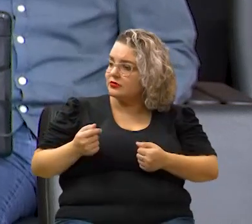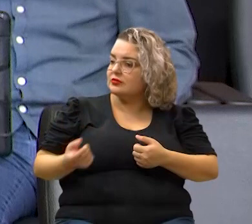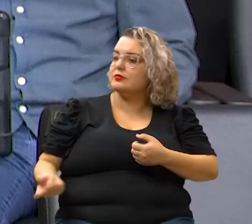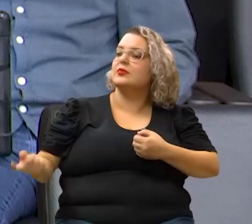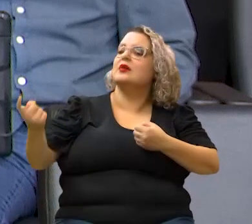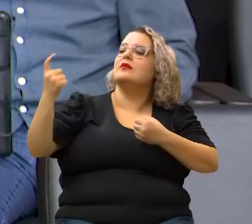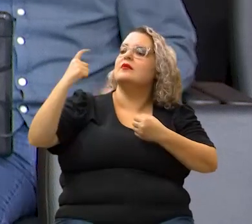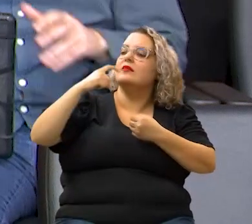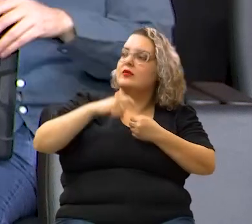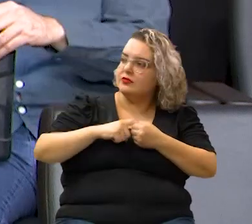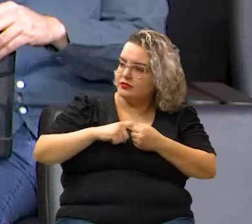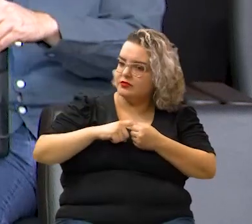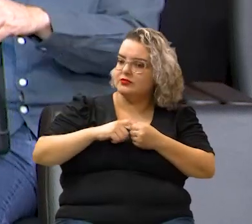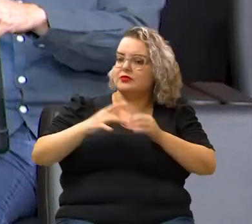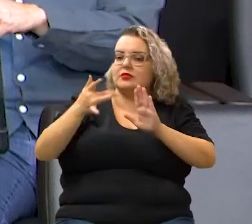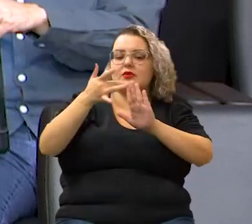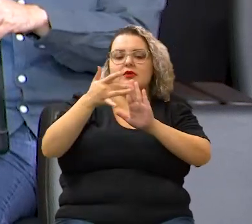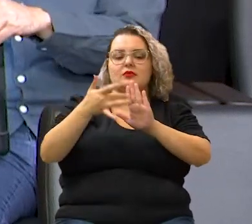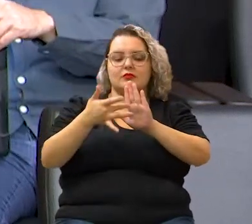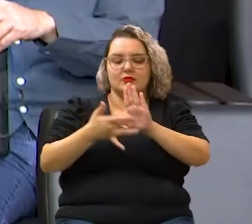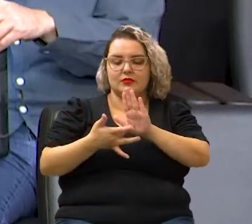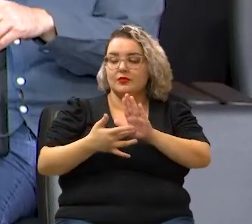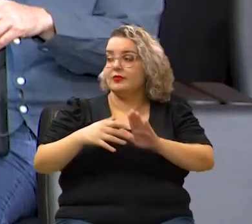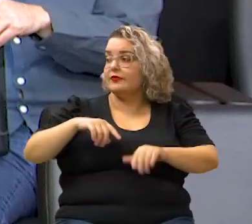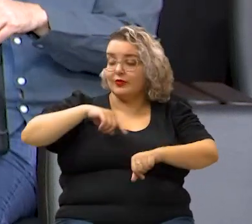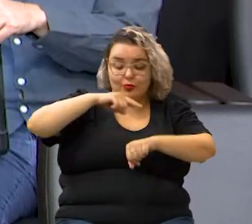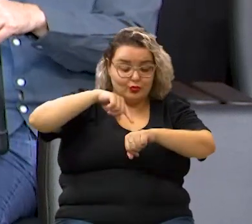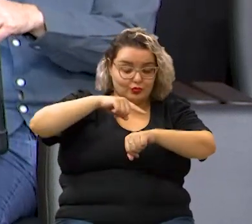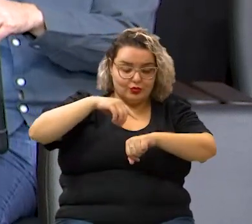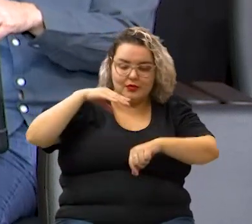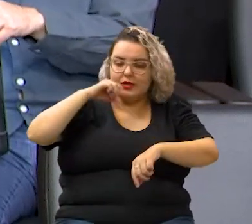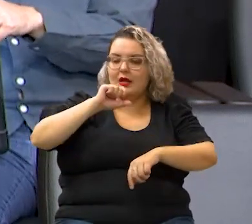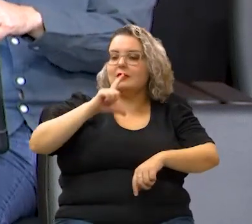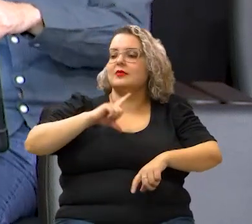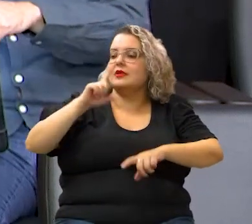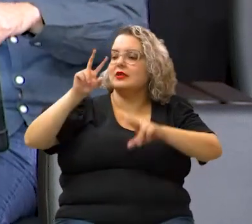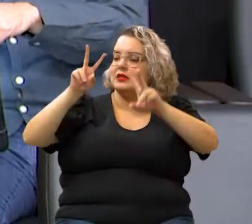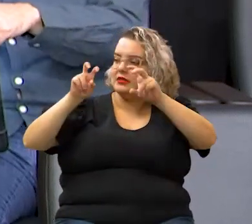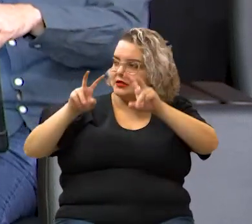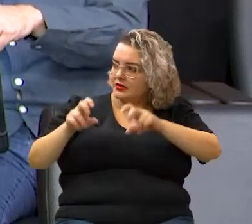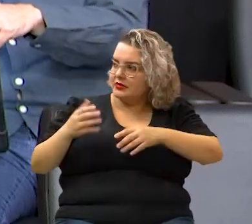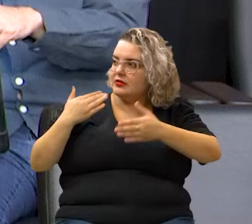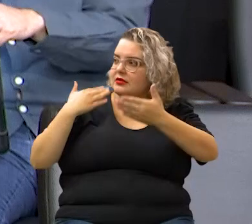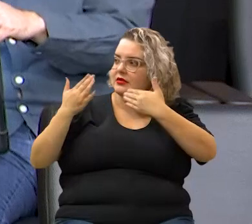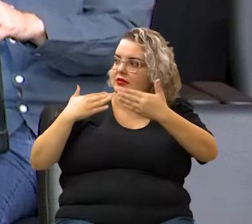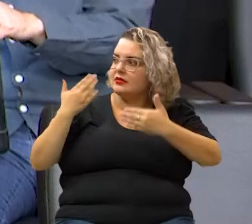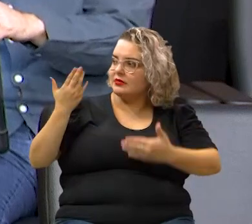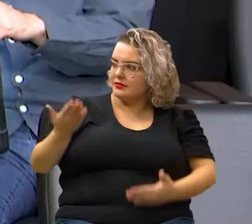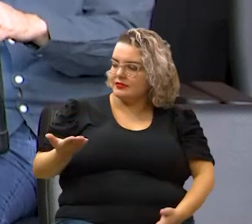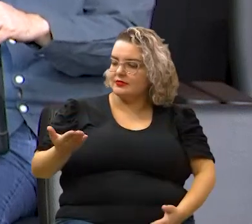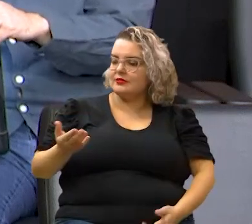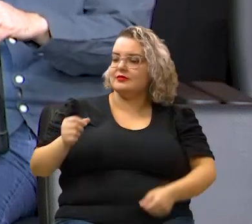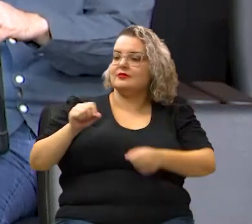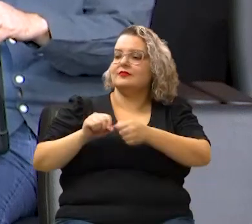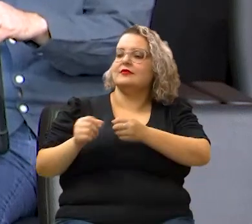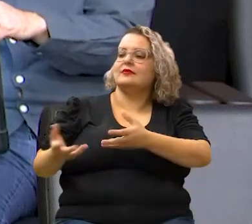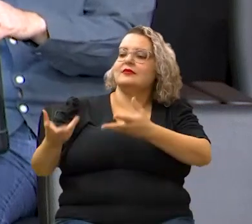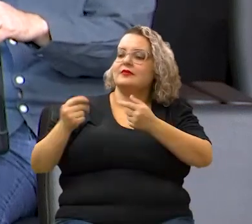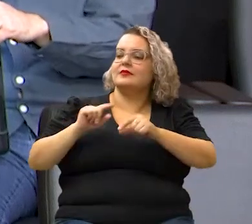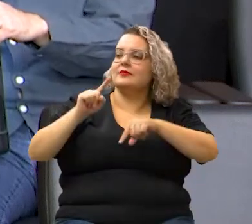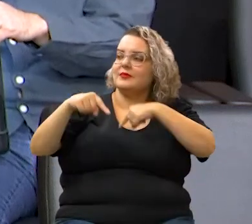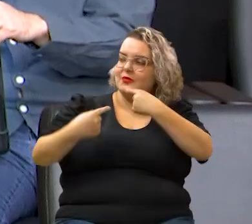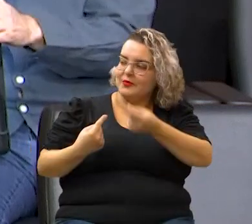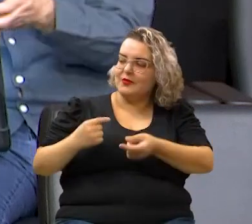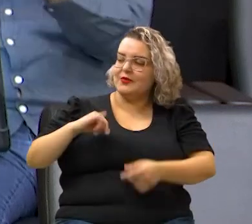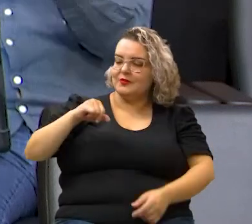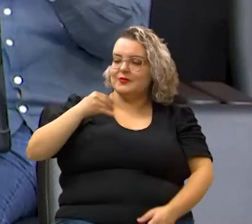já faço o convite aqui para você retornar ao Em Pauta, porque passou muito rápido. Tem mais assuntos que eu quero abordar com você, então